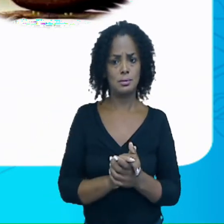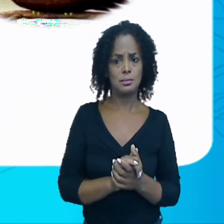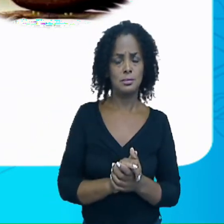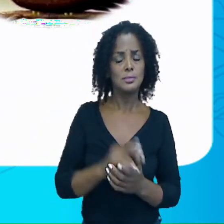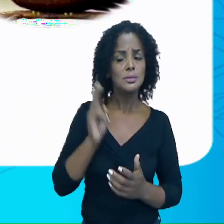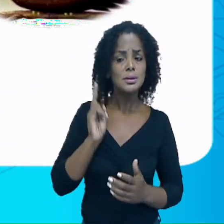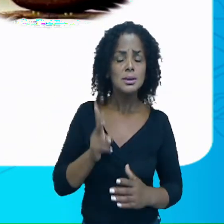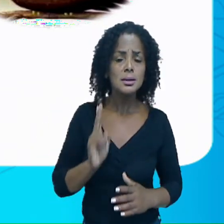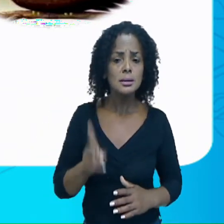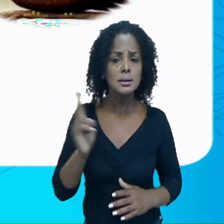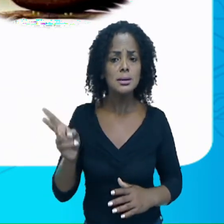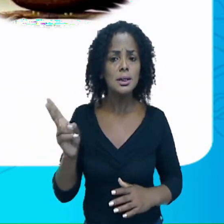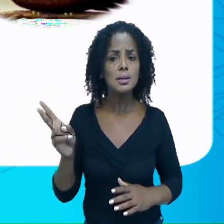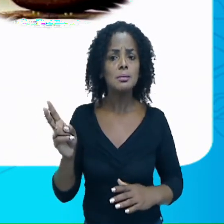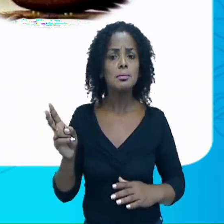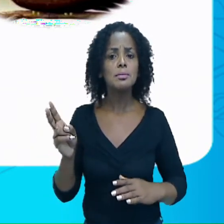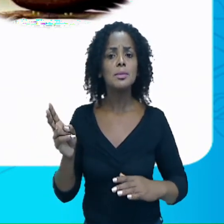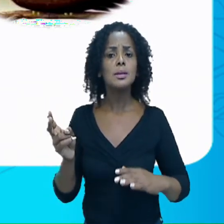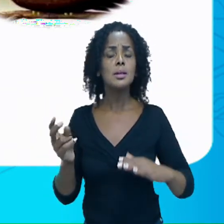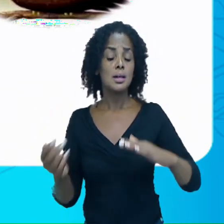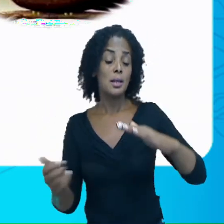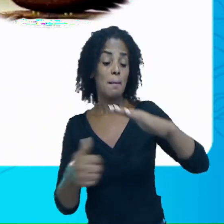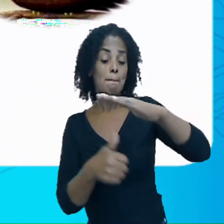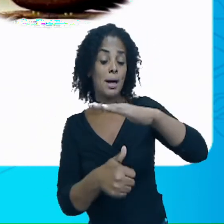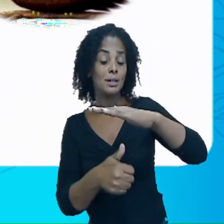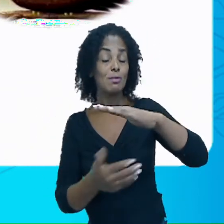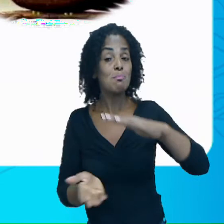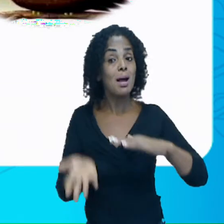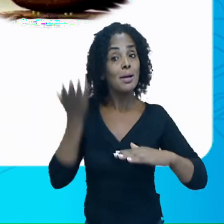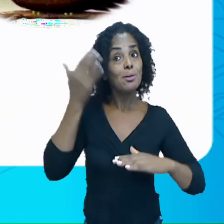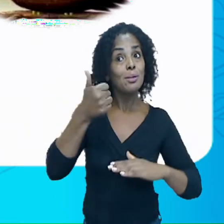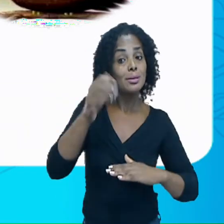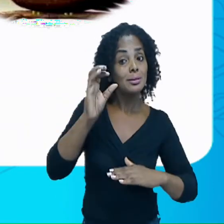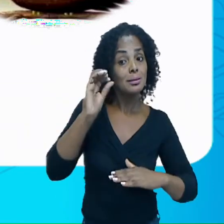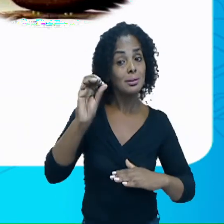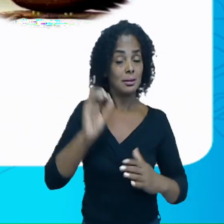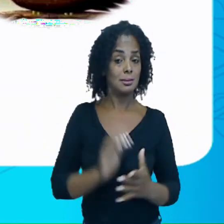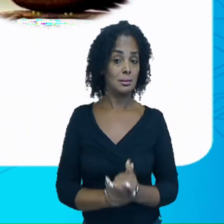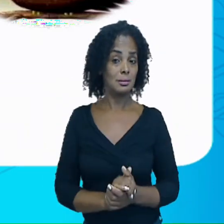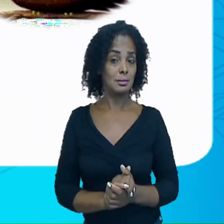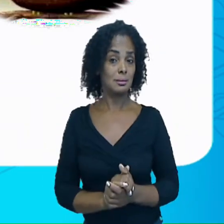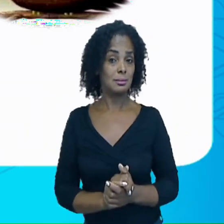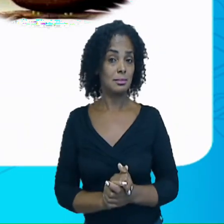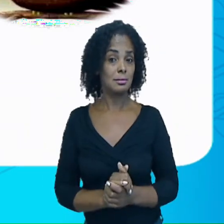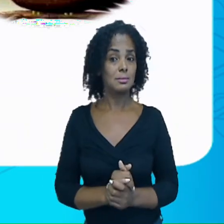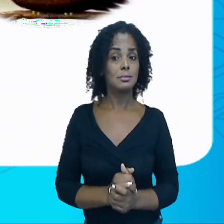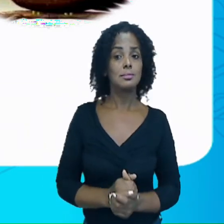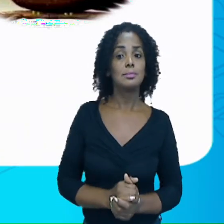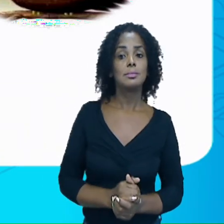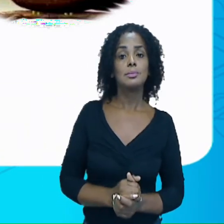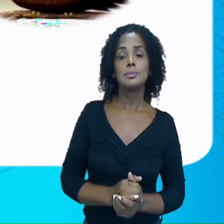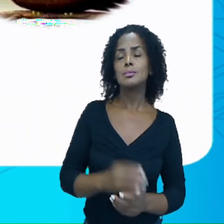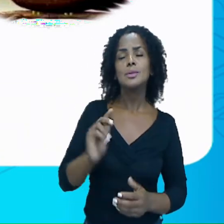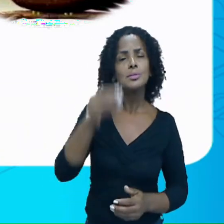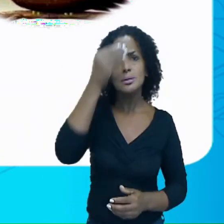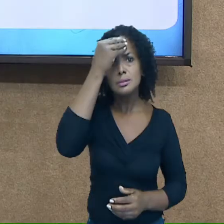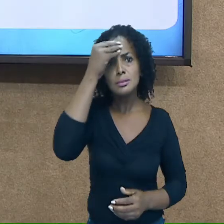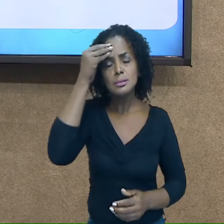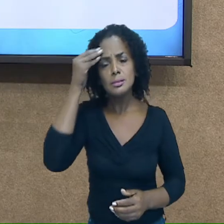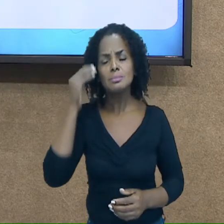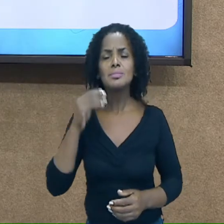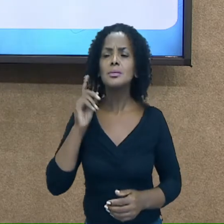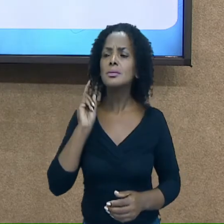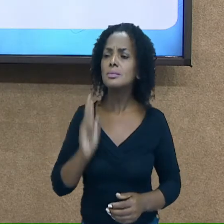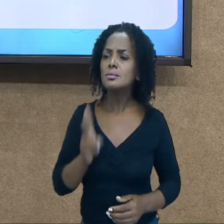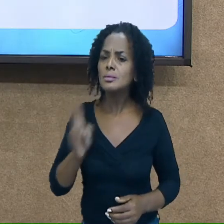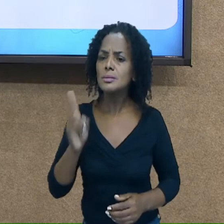for maior do que 10. Então, 29 avos, ok? Não se esqueçam disso, toda